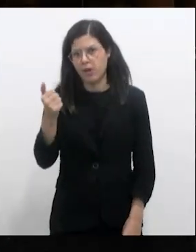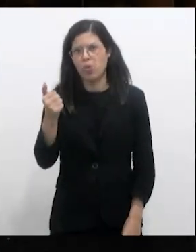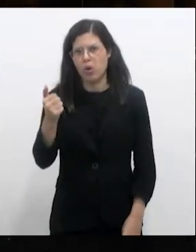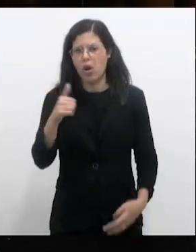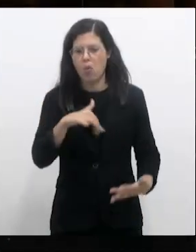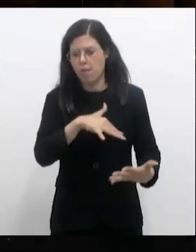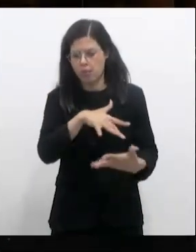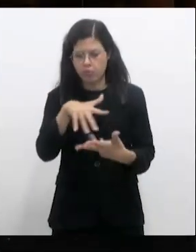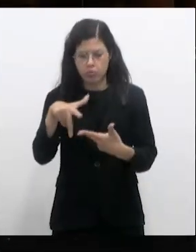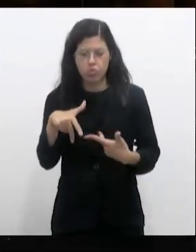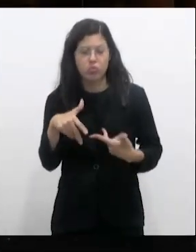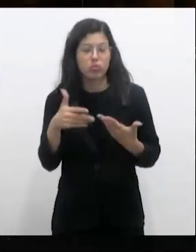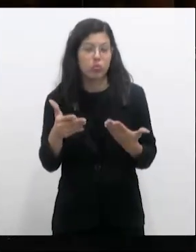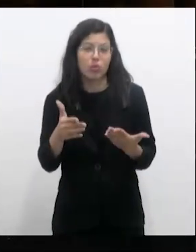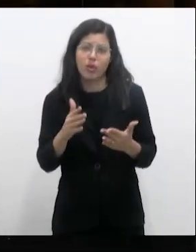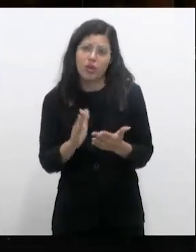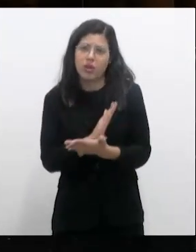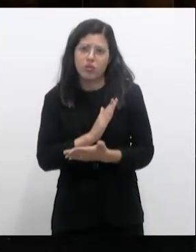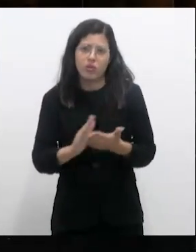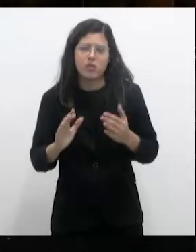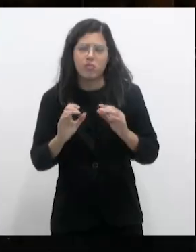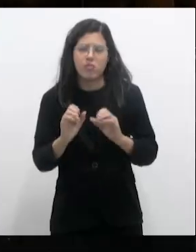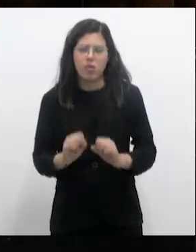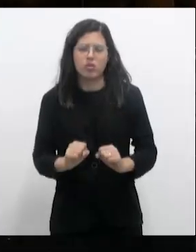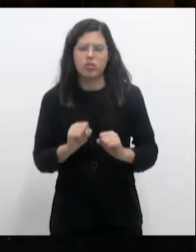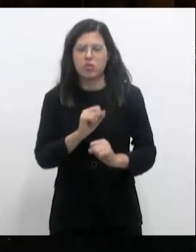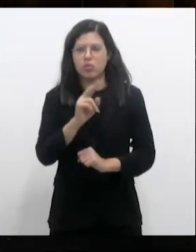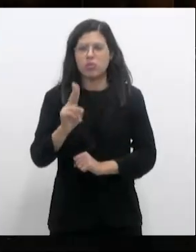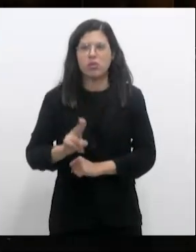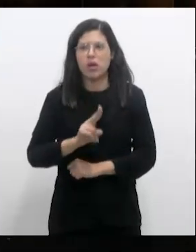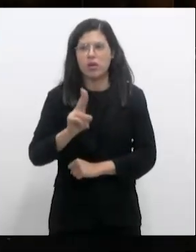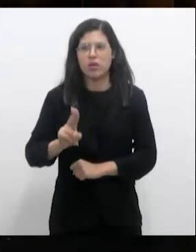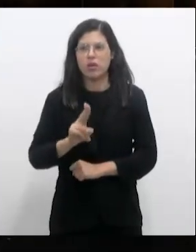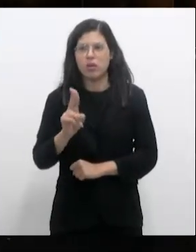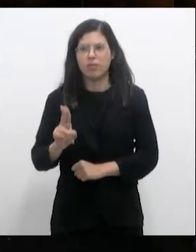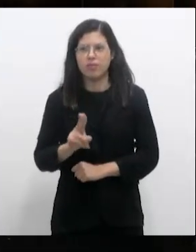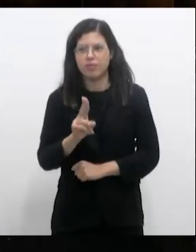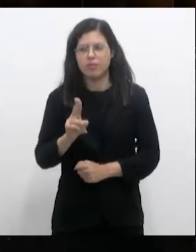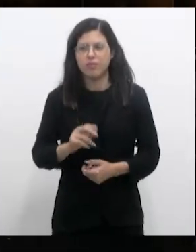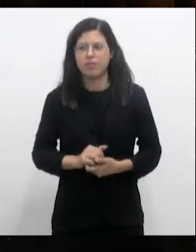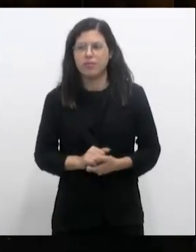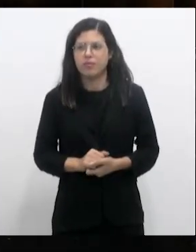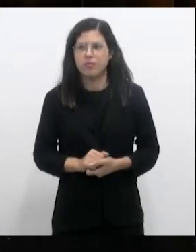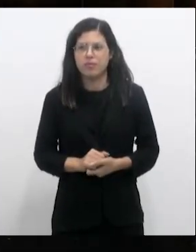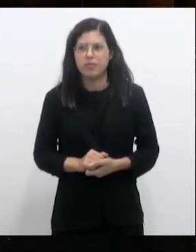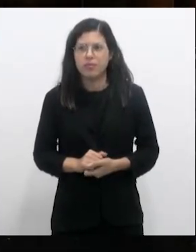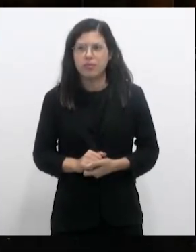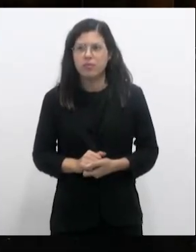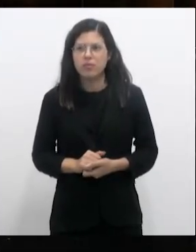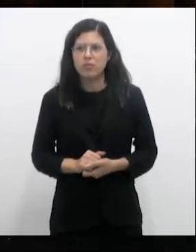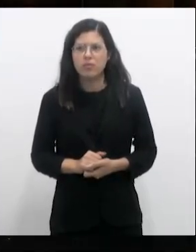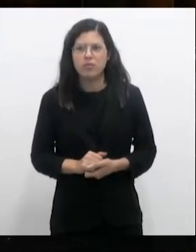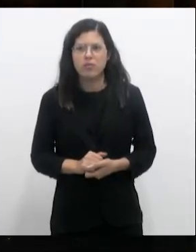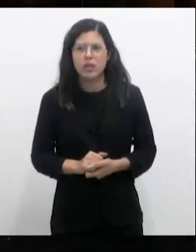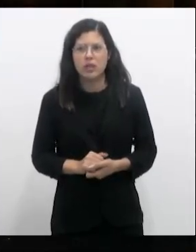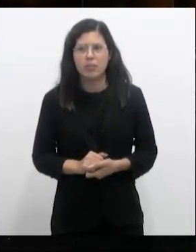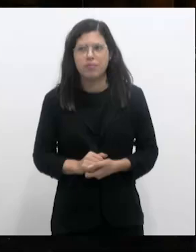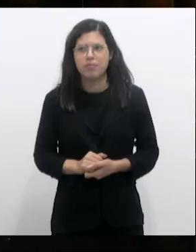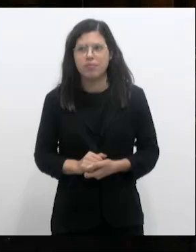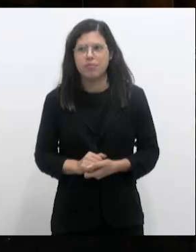humanidade e, muitas vezes, pode ser usada para atender